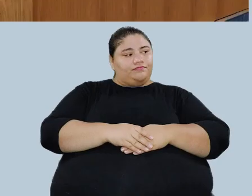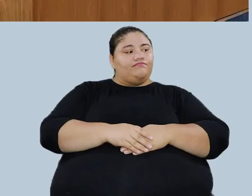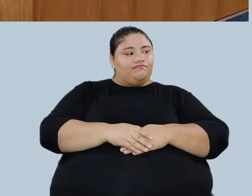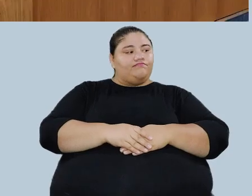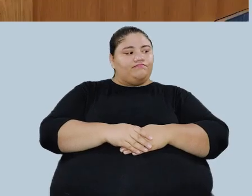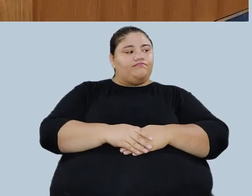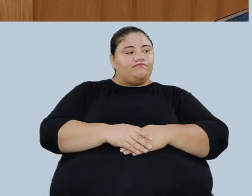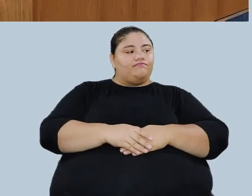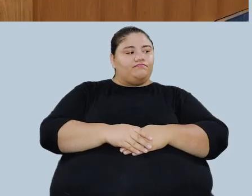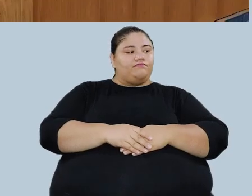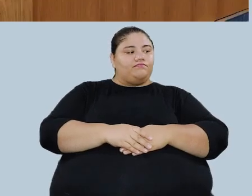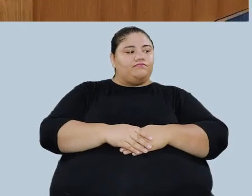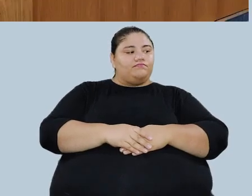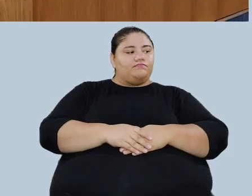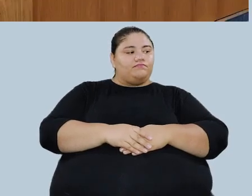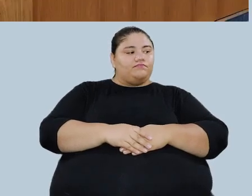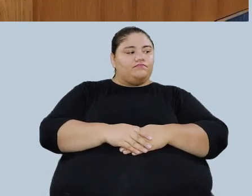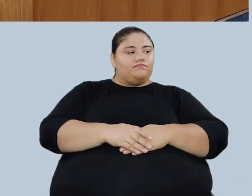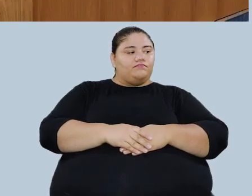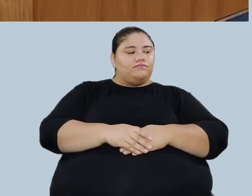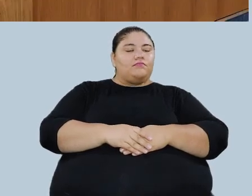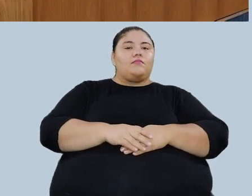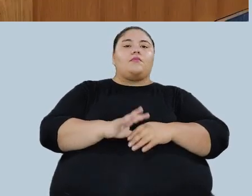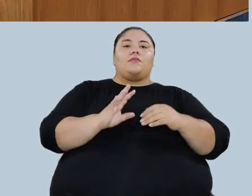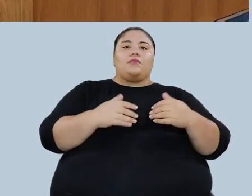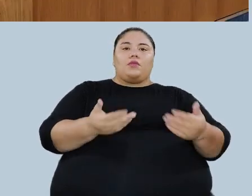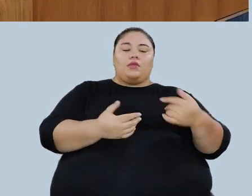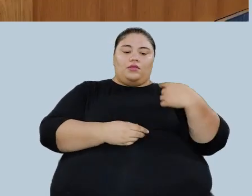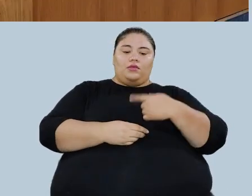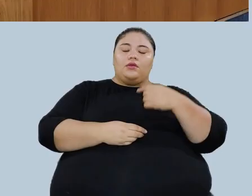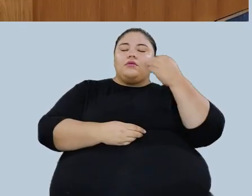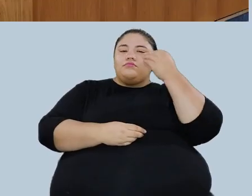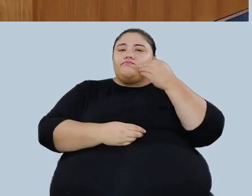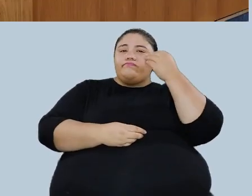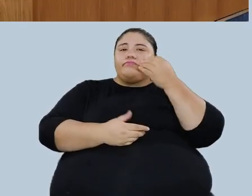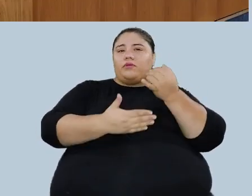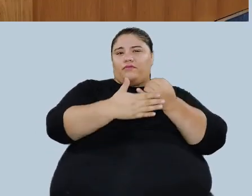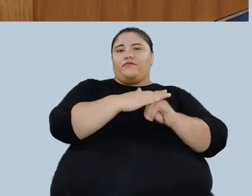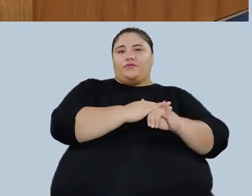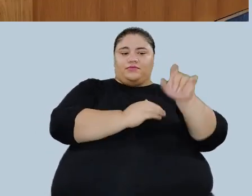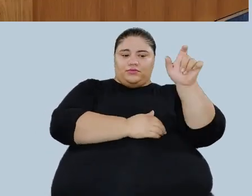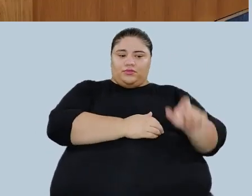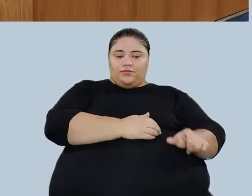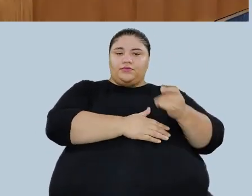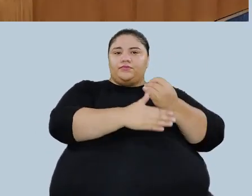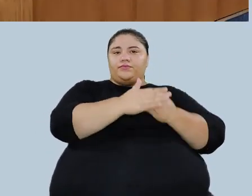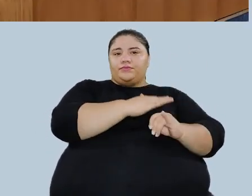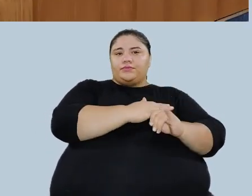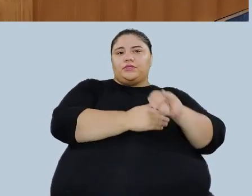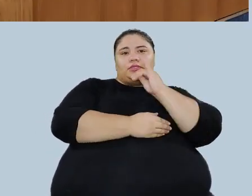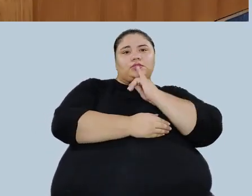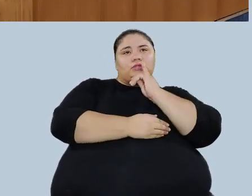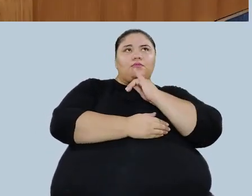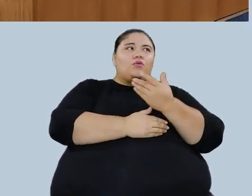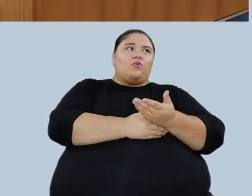Você veja que o caso, por exemplo, você tem agente de investimento. Um agente de investimento é um sujeito que promove ali, é